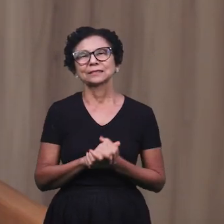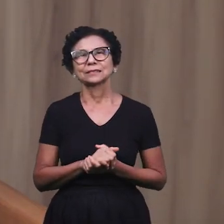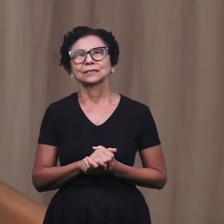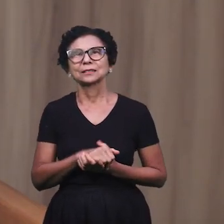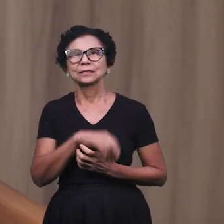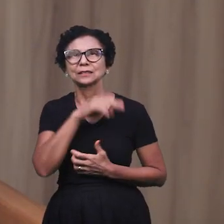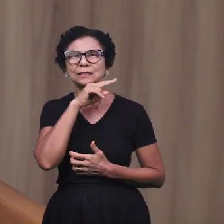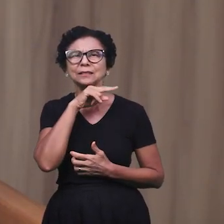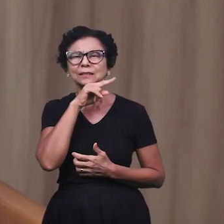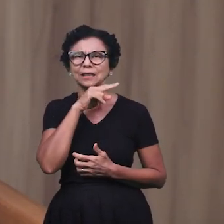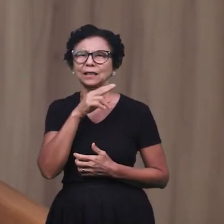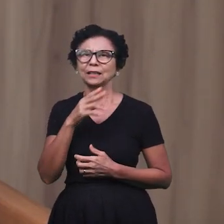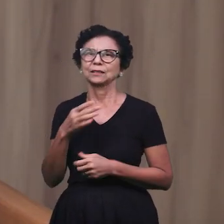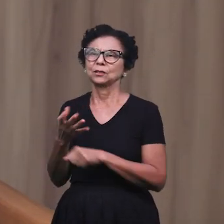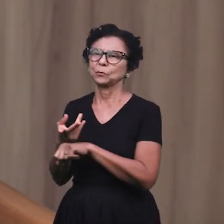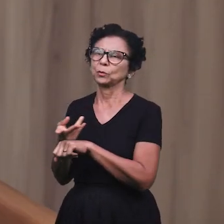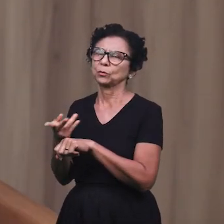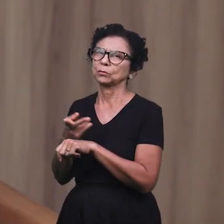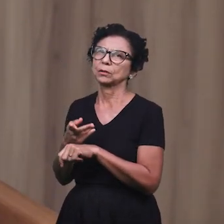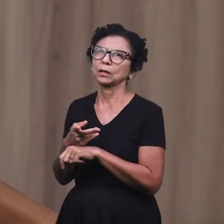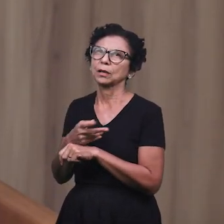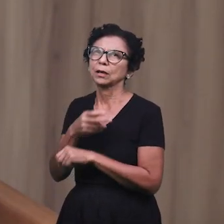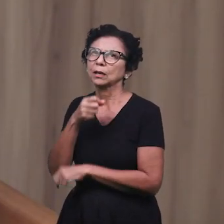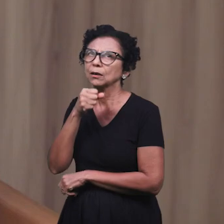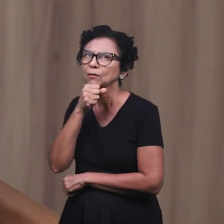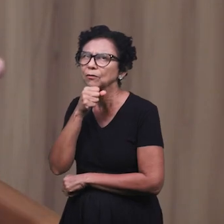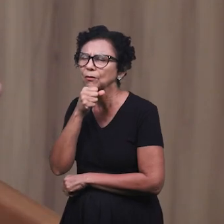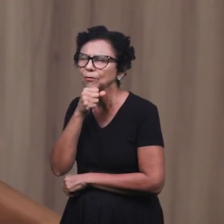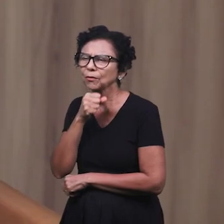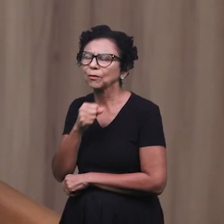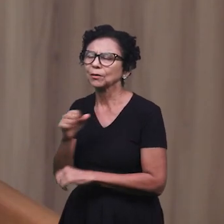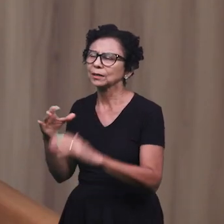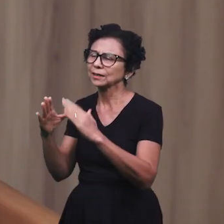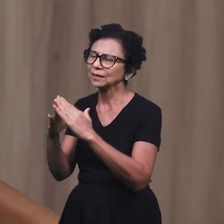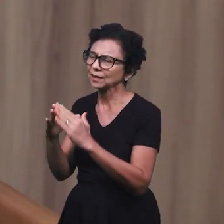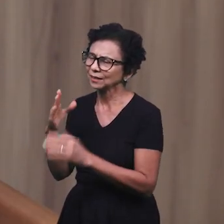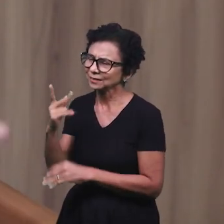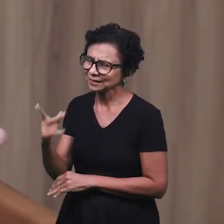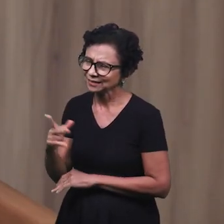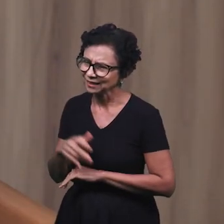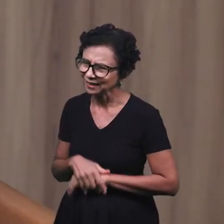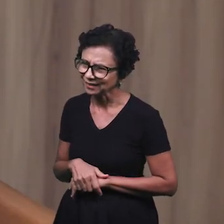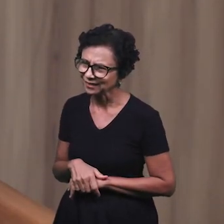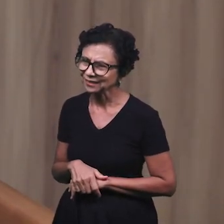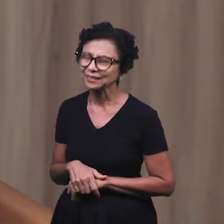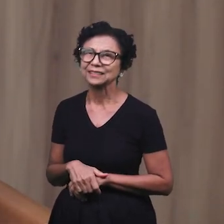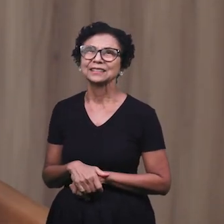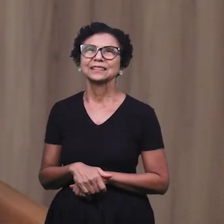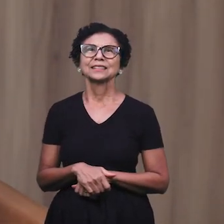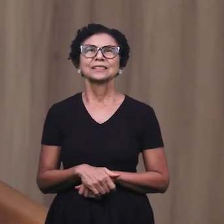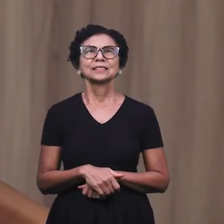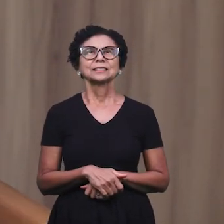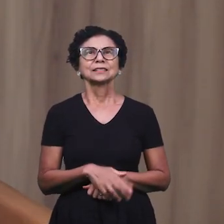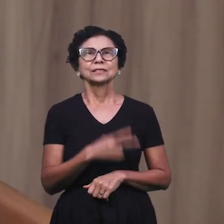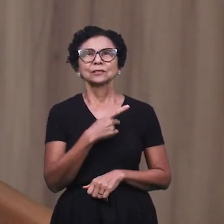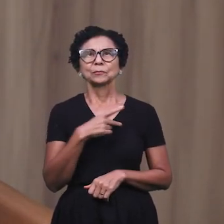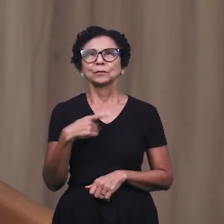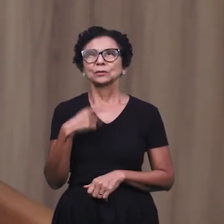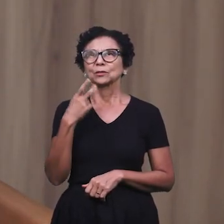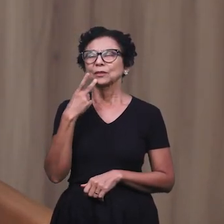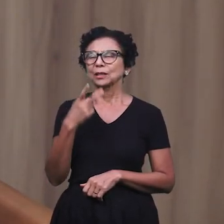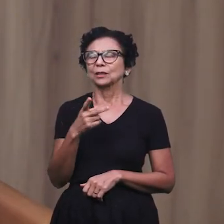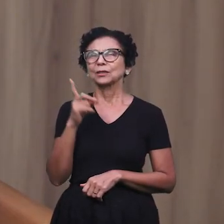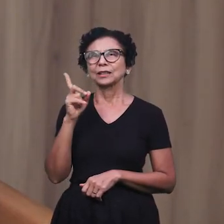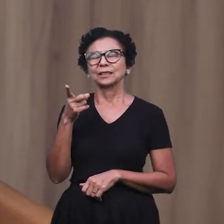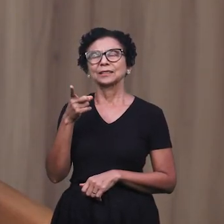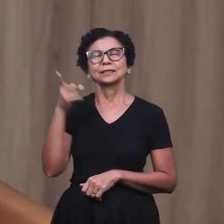né, devem procurar os avós. Os avós estão lá na casa deles, então os netos têm que procurar. É igual o pastor falou, ele tem tantas